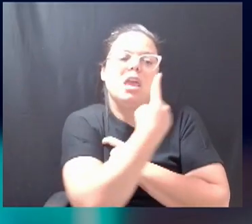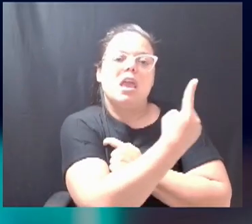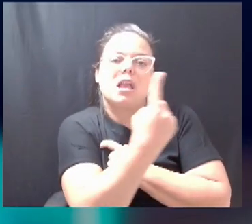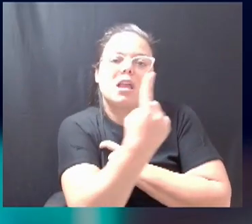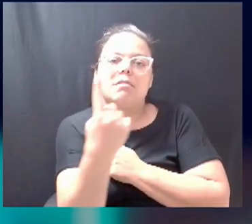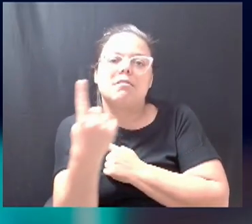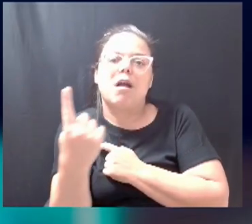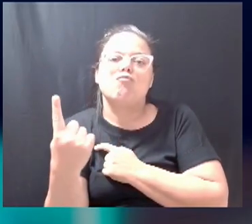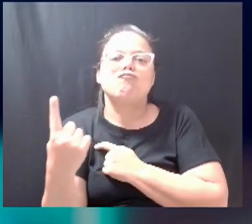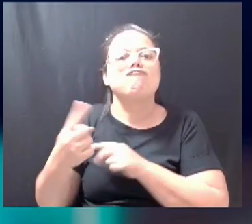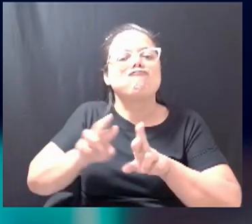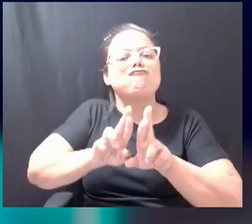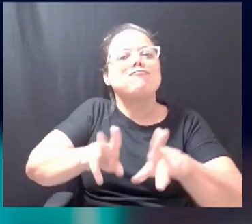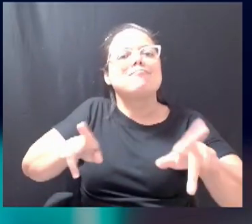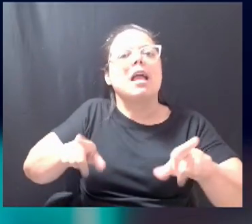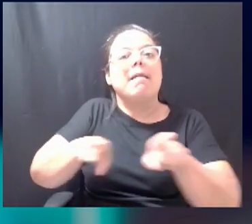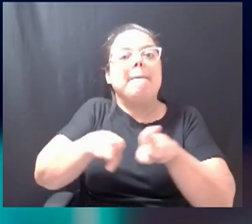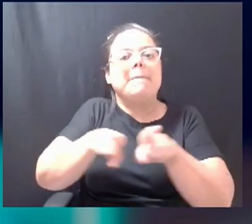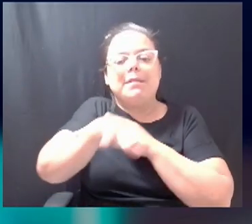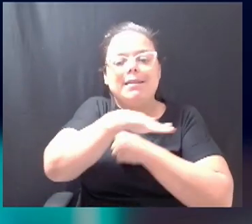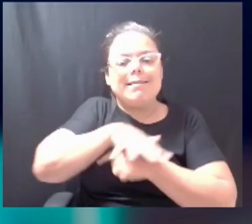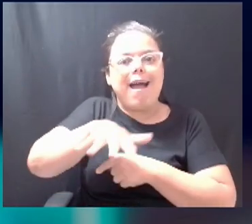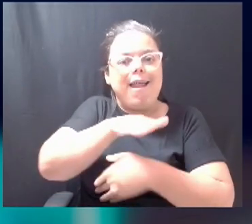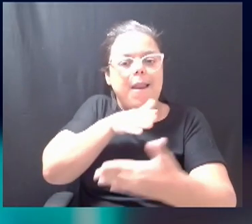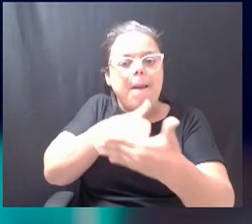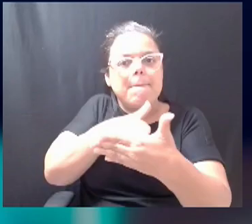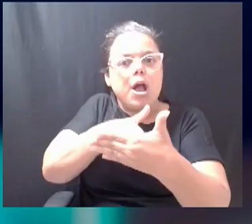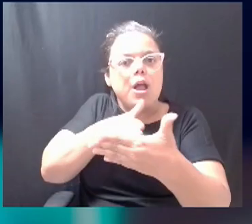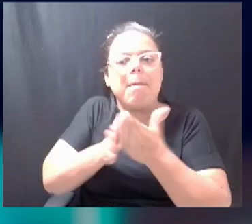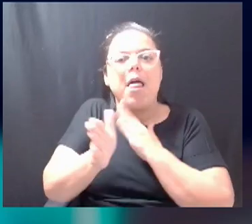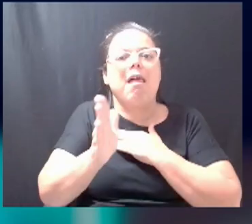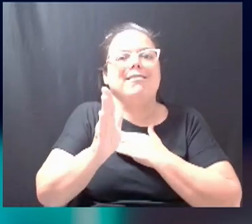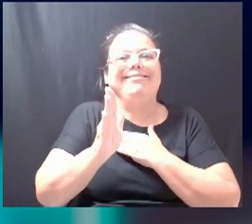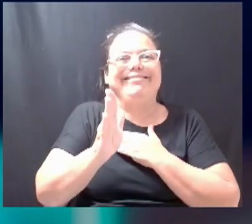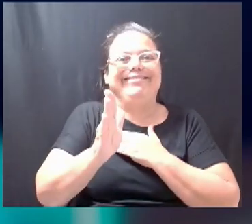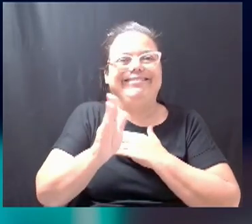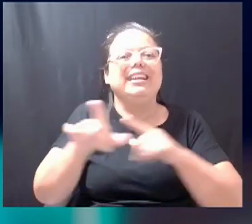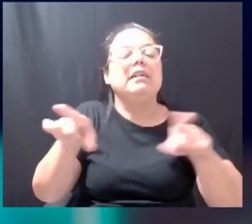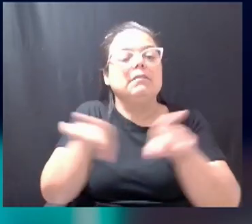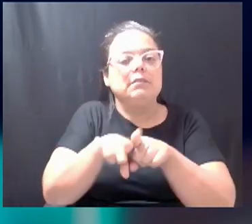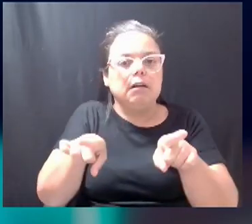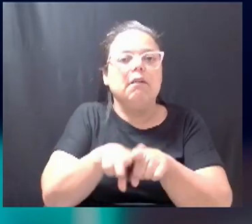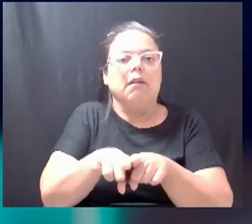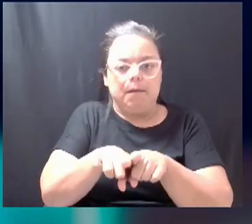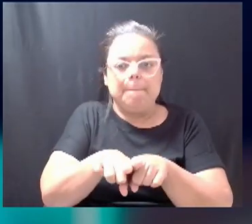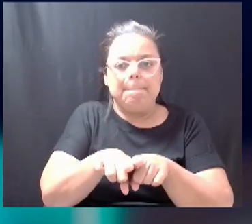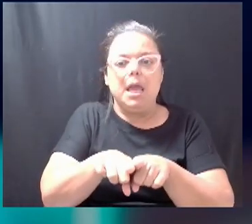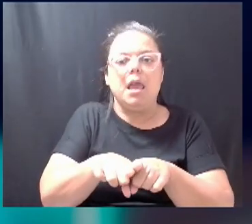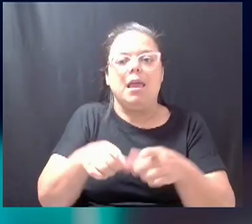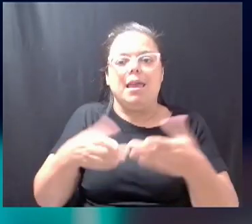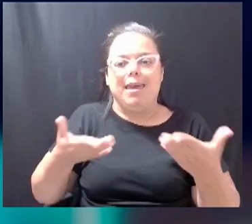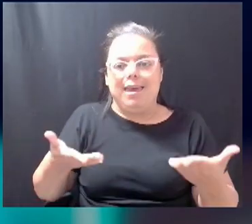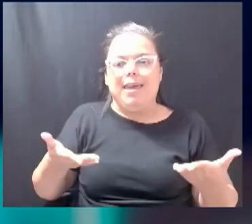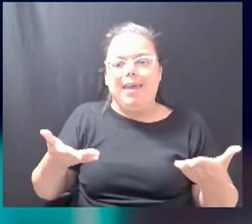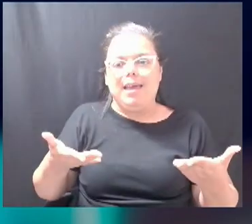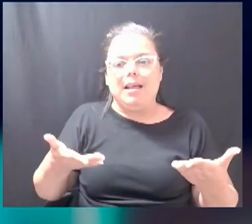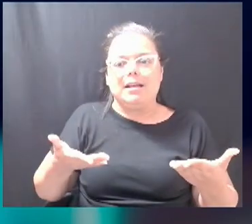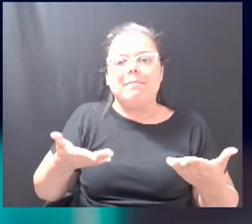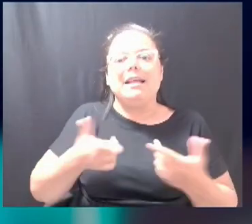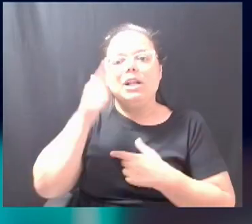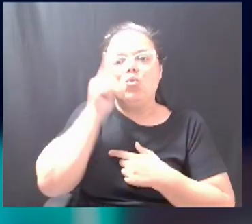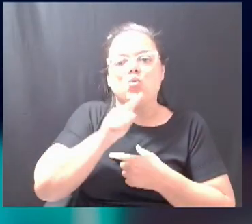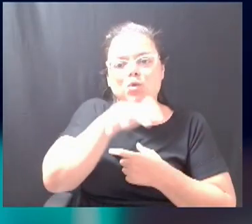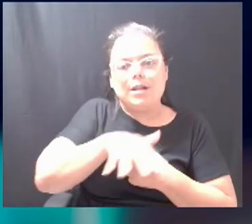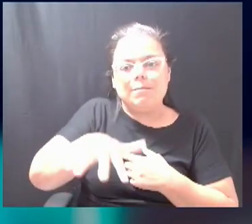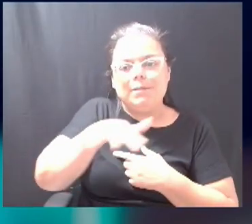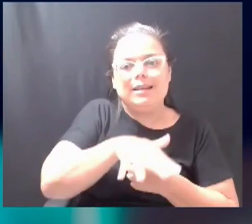barreiras daquele ambiente para cada um? Quais os facilitadores para aquela pessoa naquele ambiente? O quanto a gagueira impacta ou